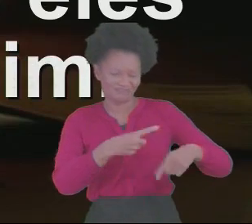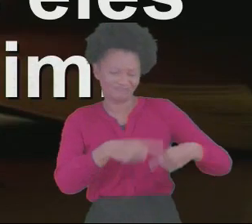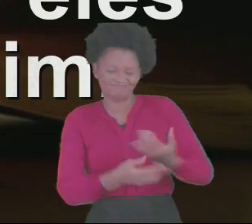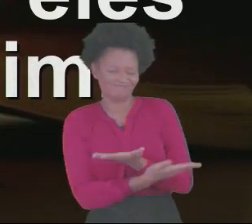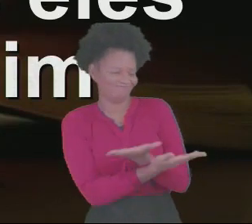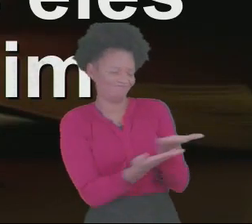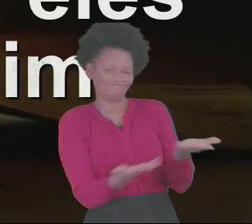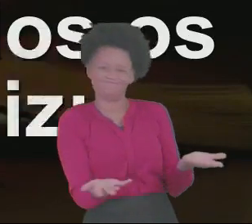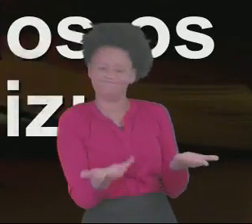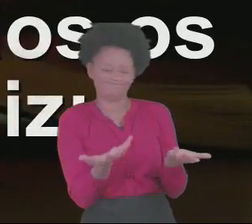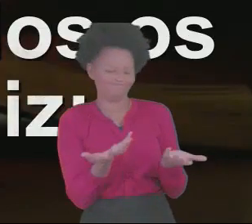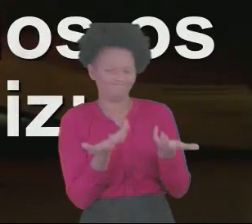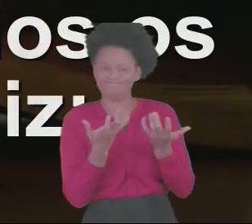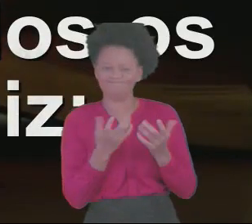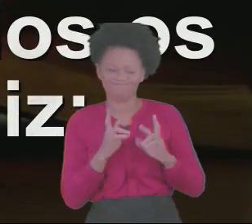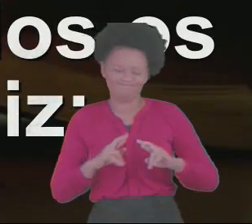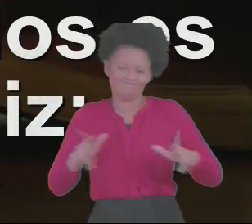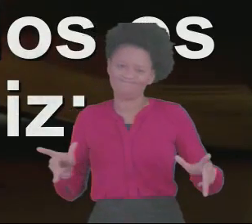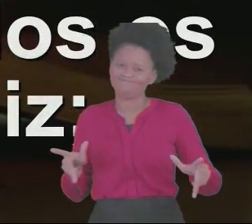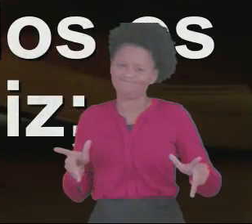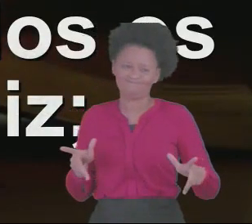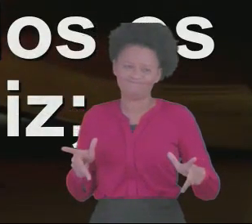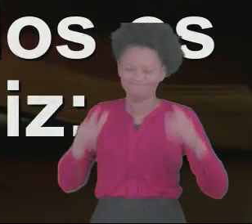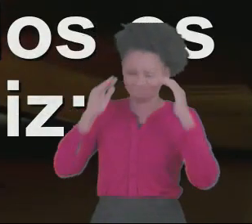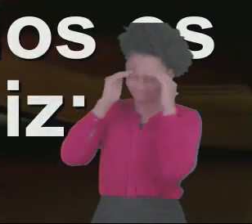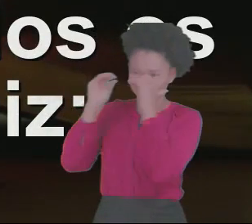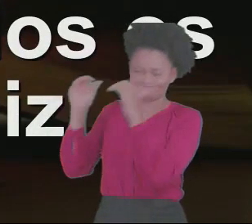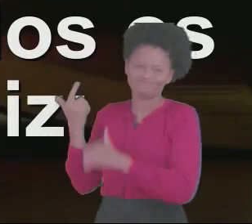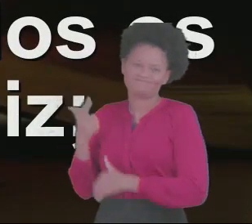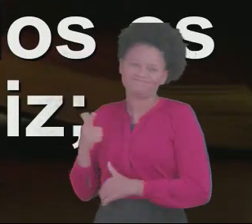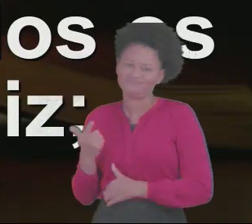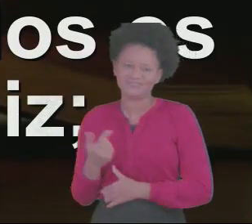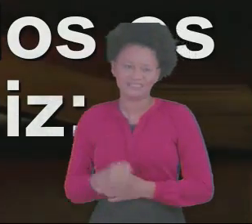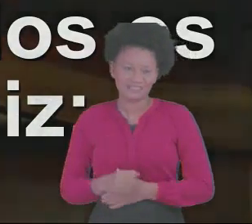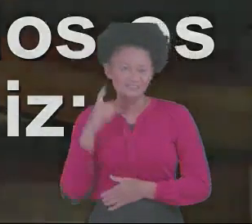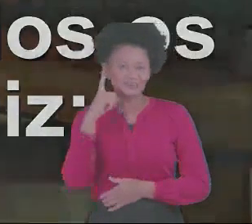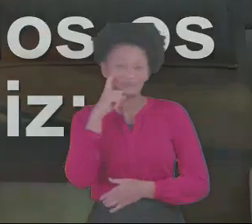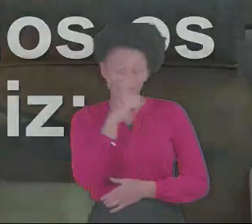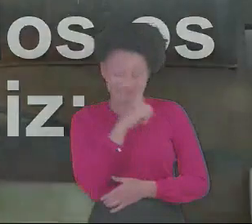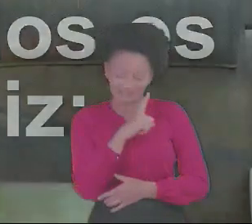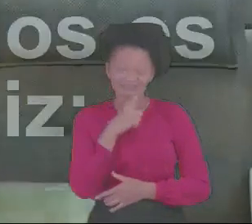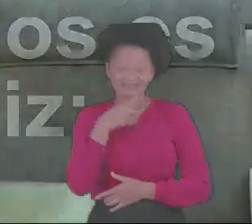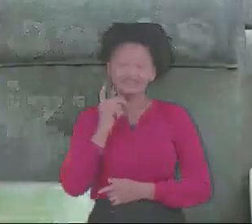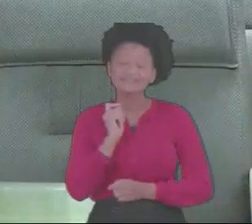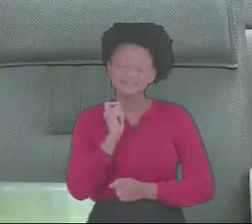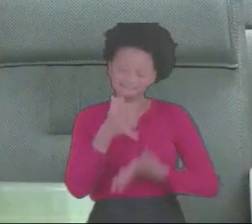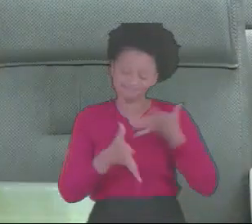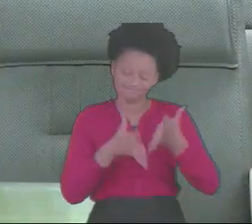não fizeram e não dá nem para dar meio por isso irmãos